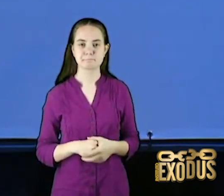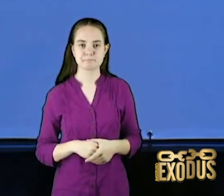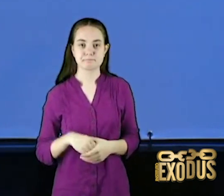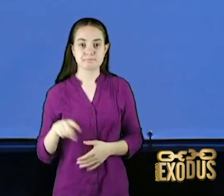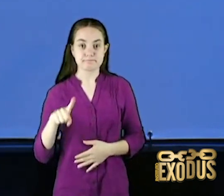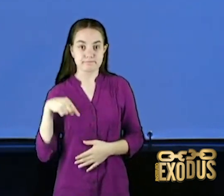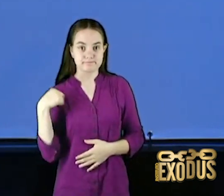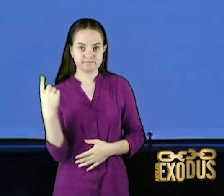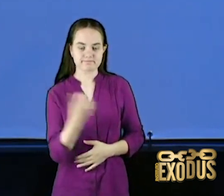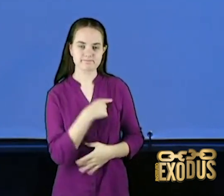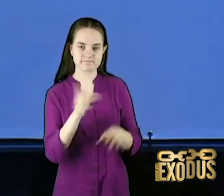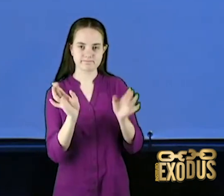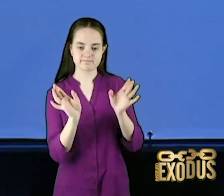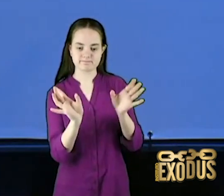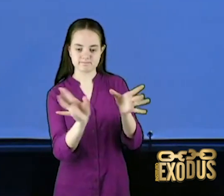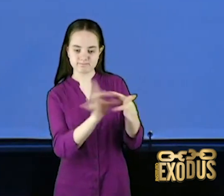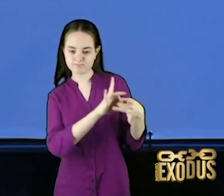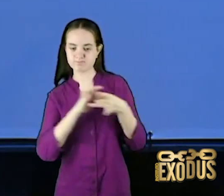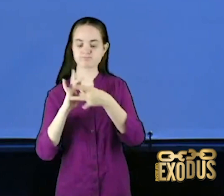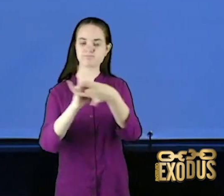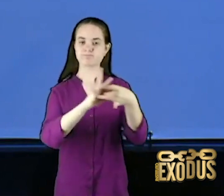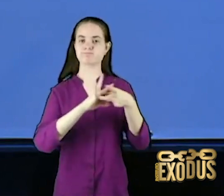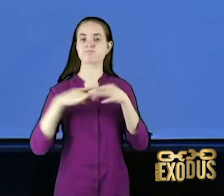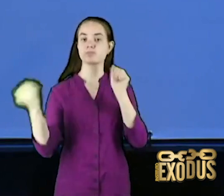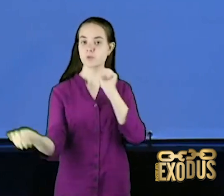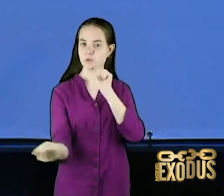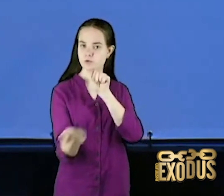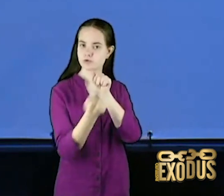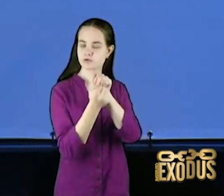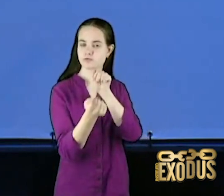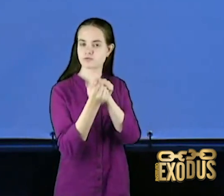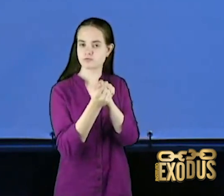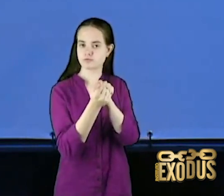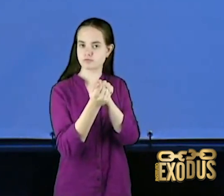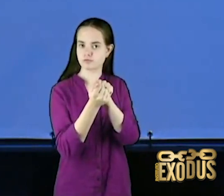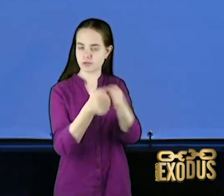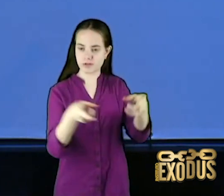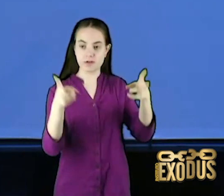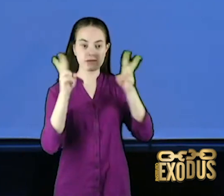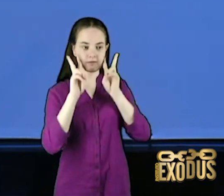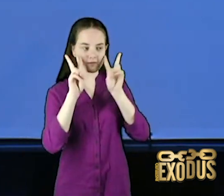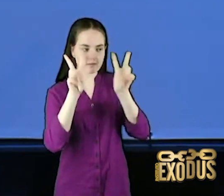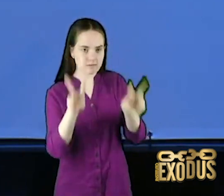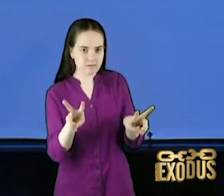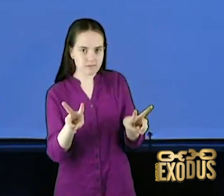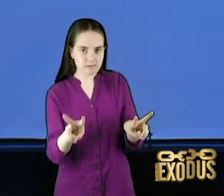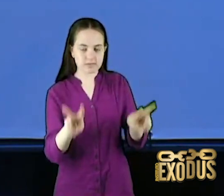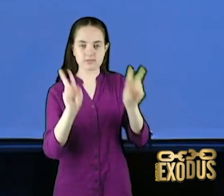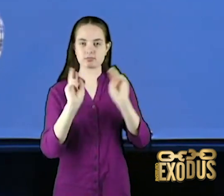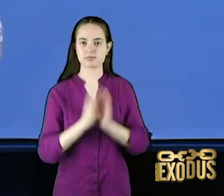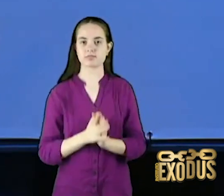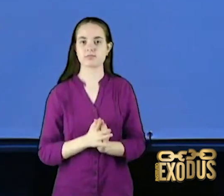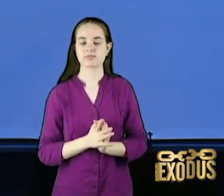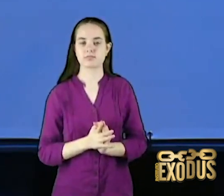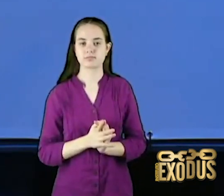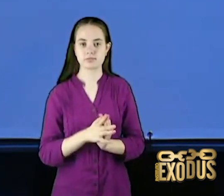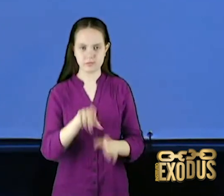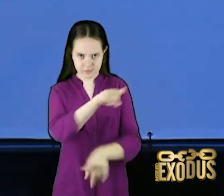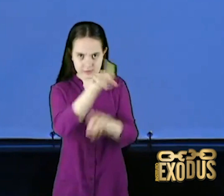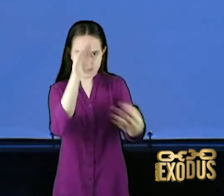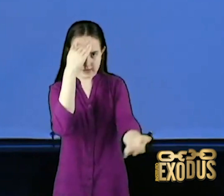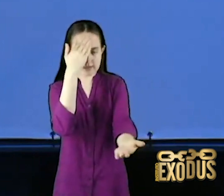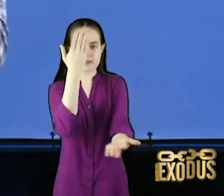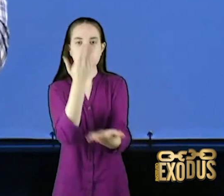gente vai aqui juntar grandes testemunhos daquilo que Deus... Você crê no poder de Deus de